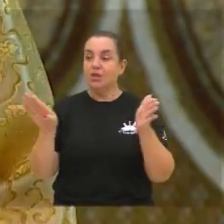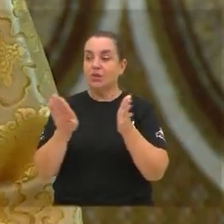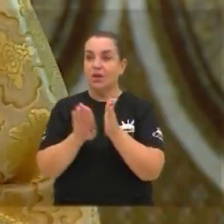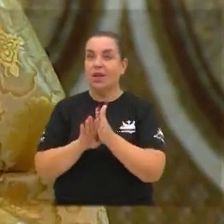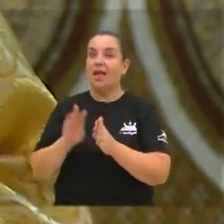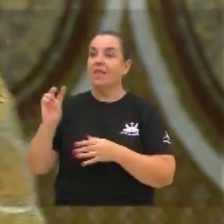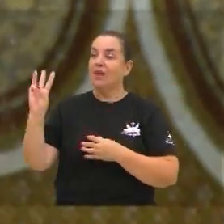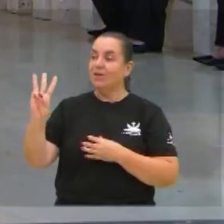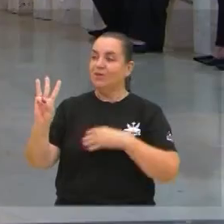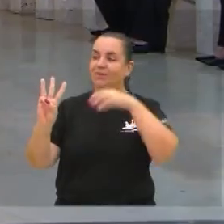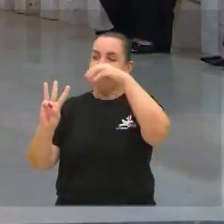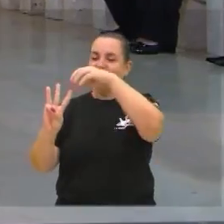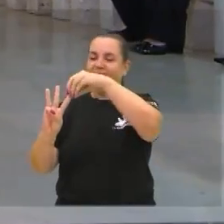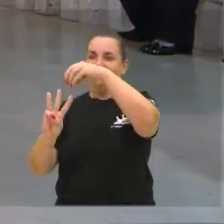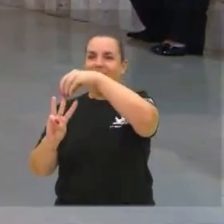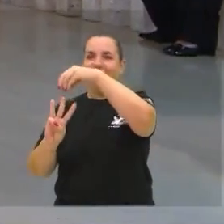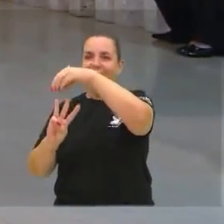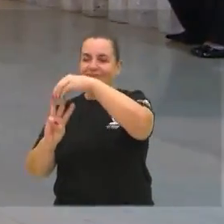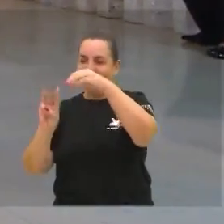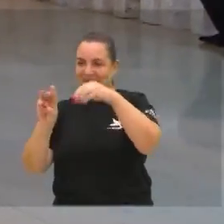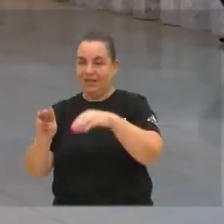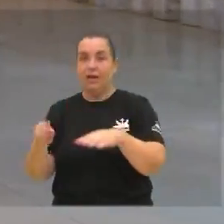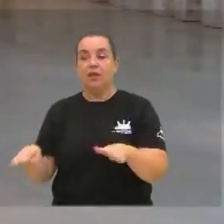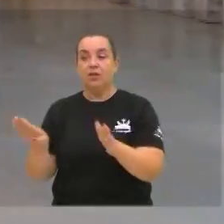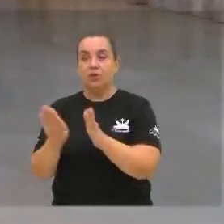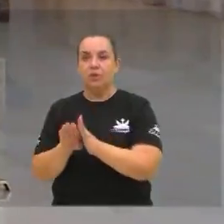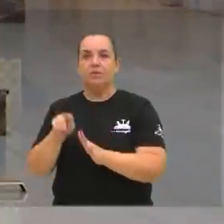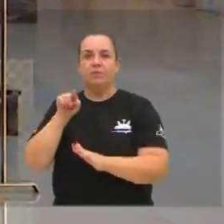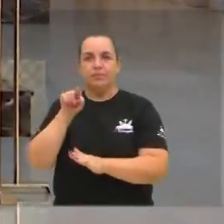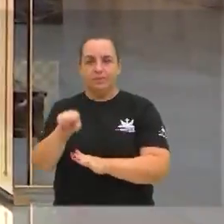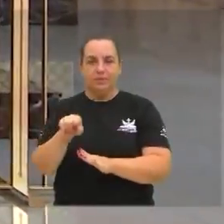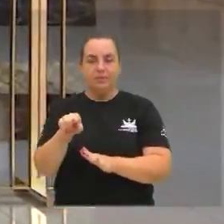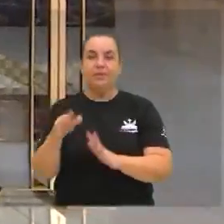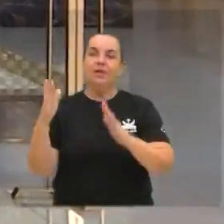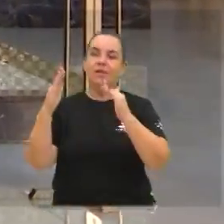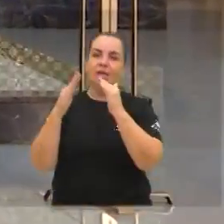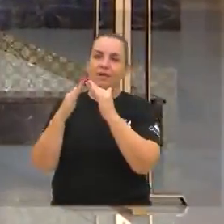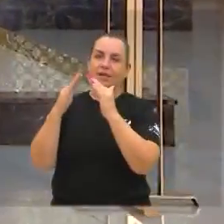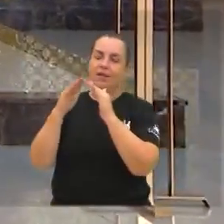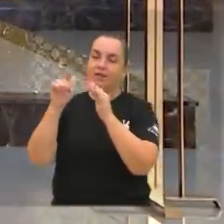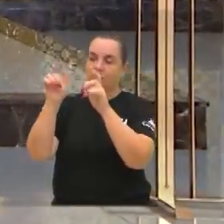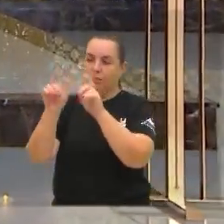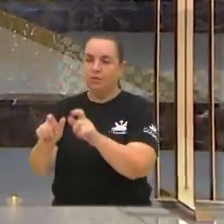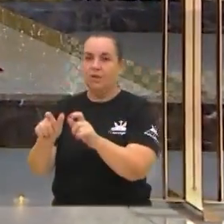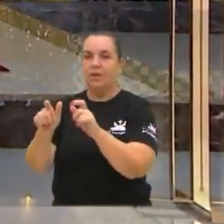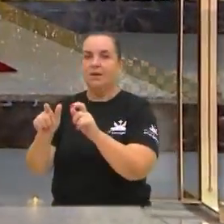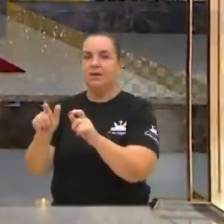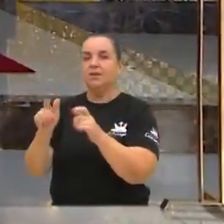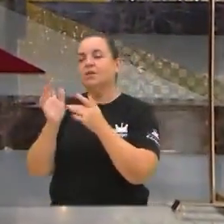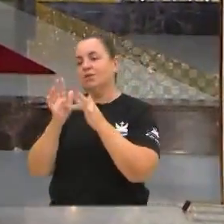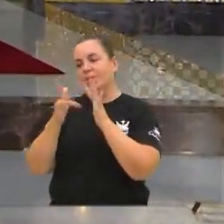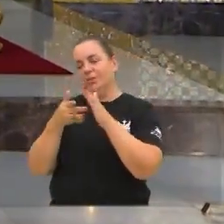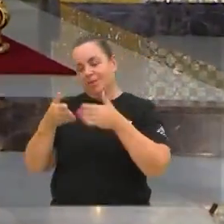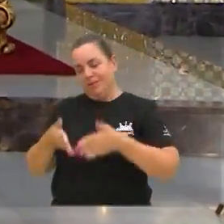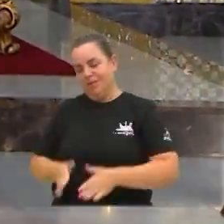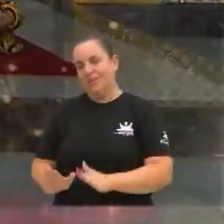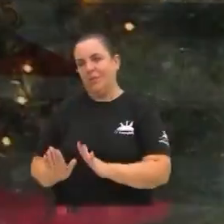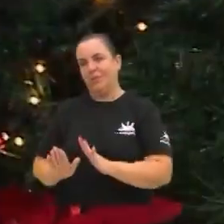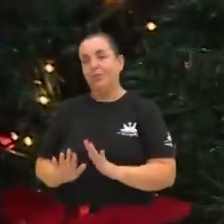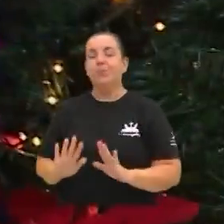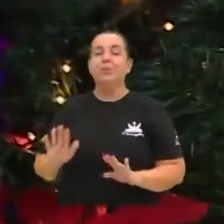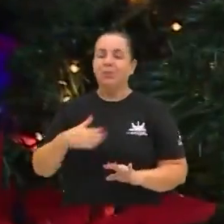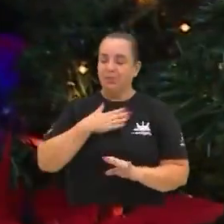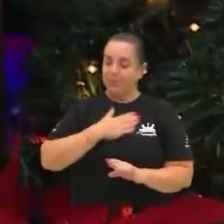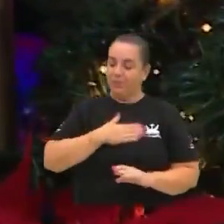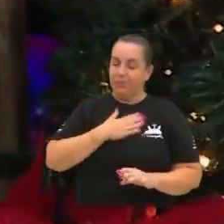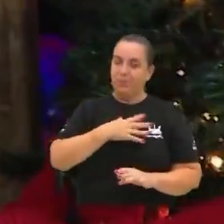chegada dos três reis magos até Belém. Filhos